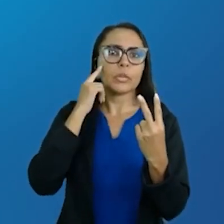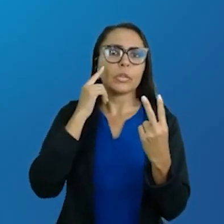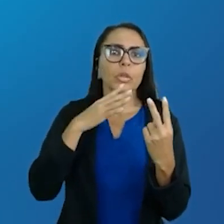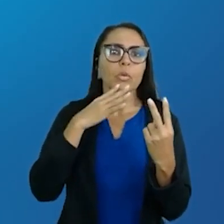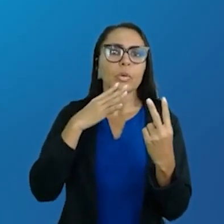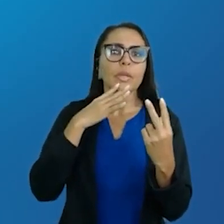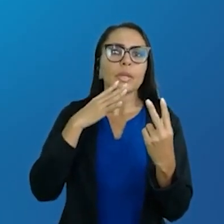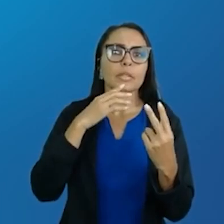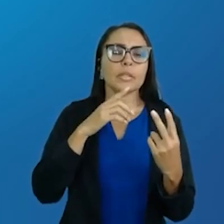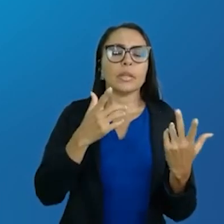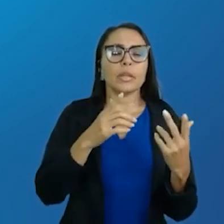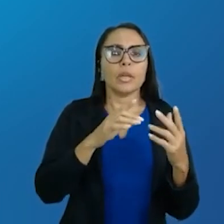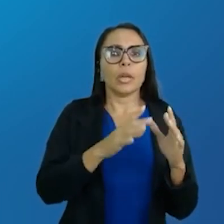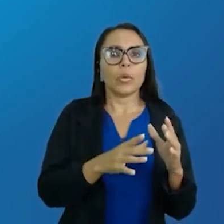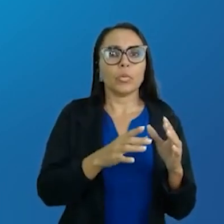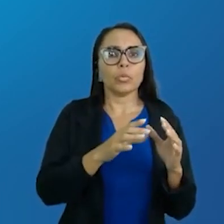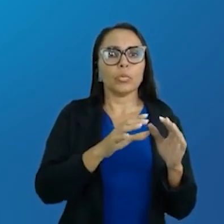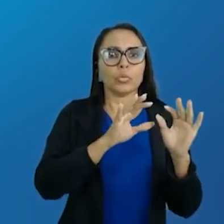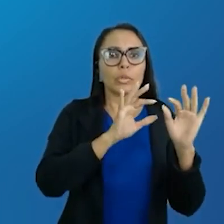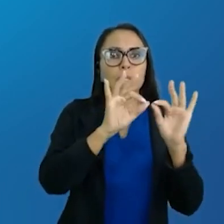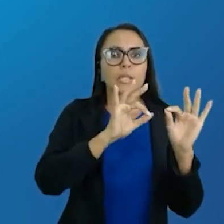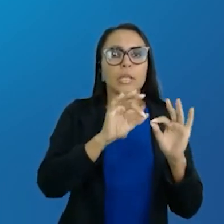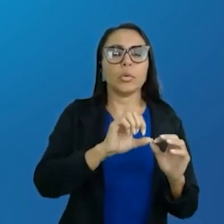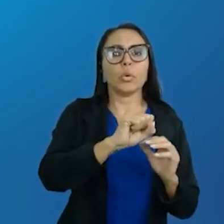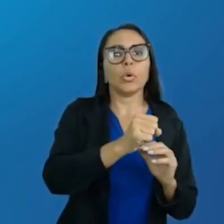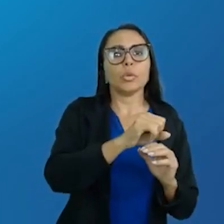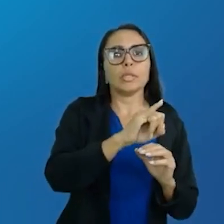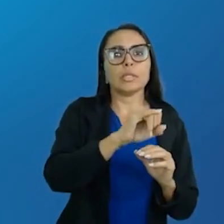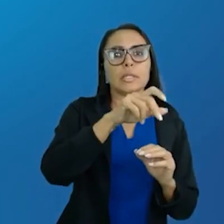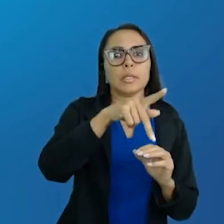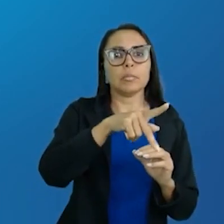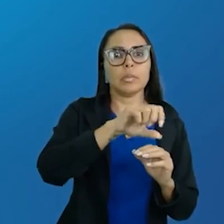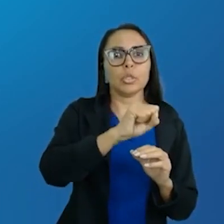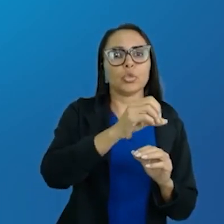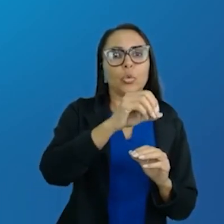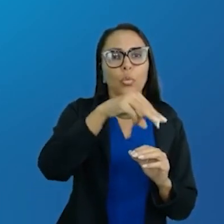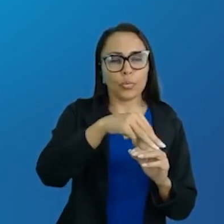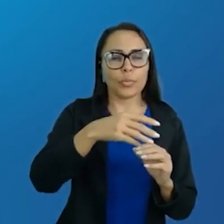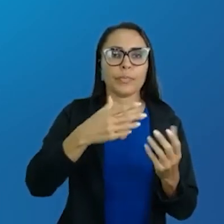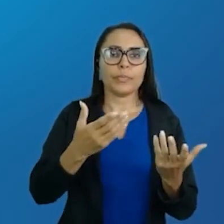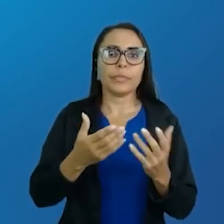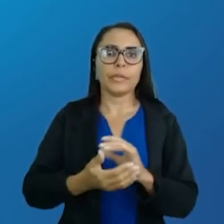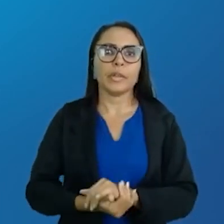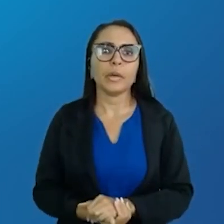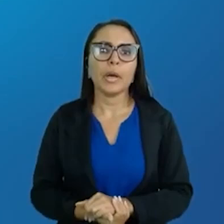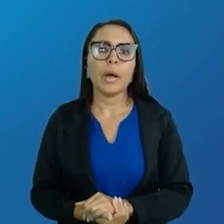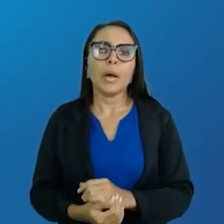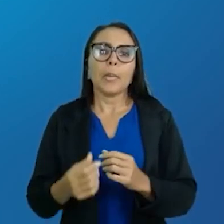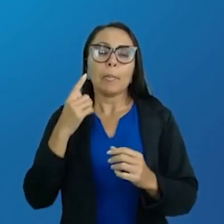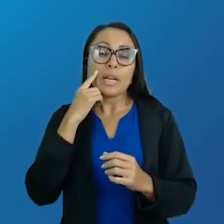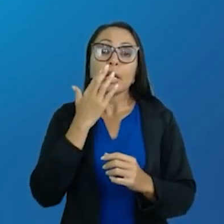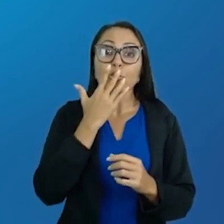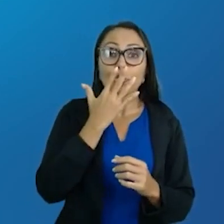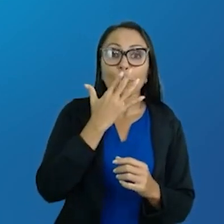Legos. Não há de fato o desenho dos Simpsons. Não há um desenho de Marge, de Homer, de Maggie. Mas pela composição das cores,